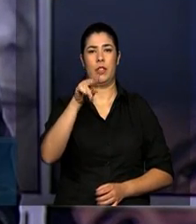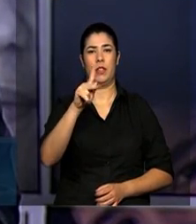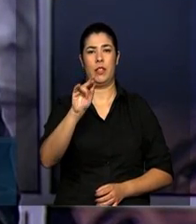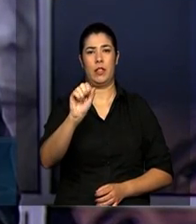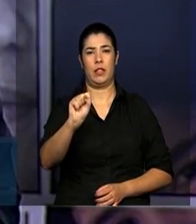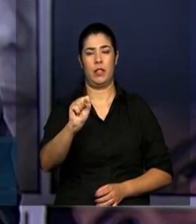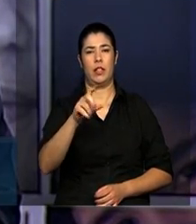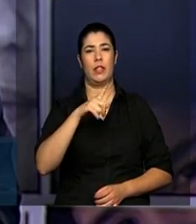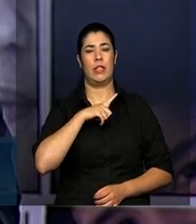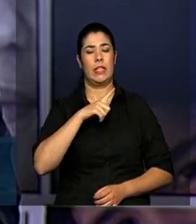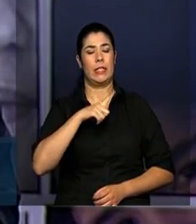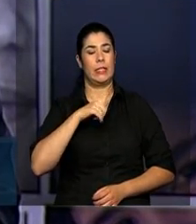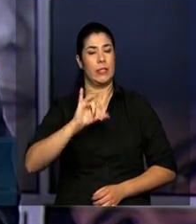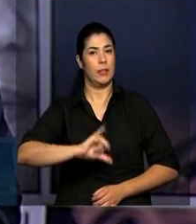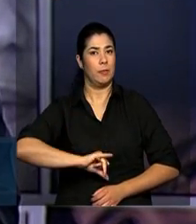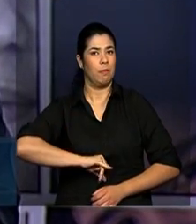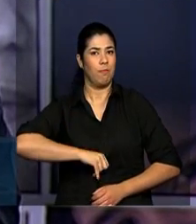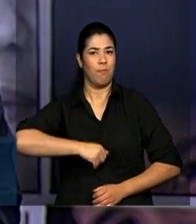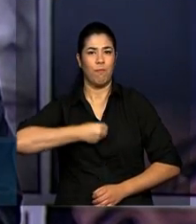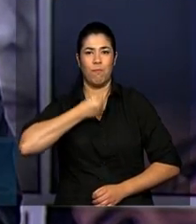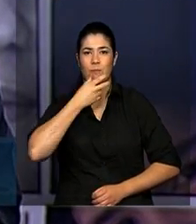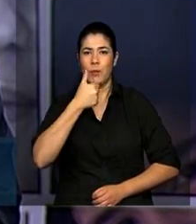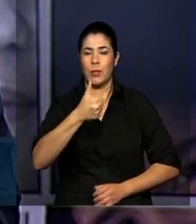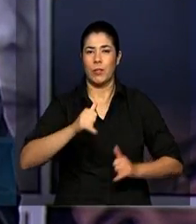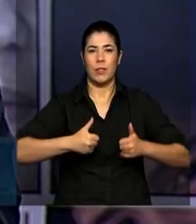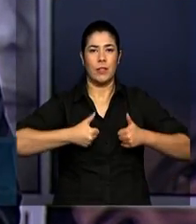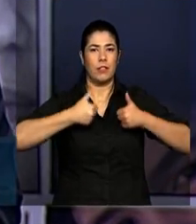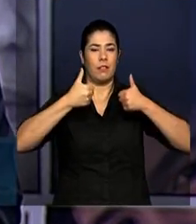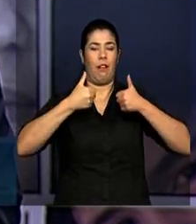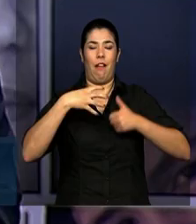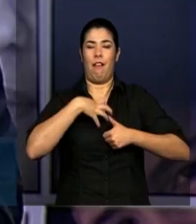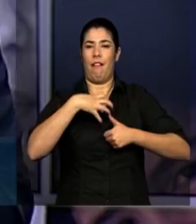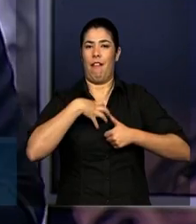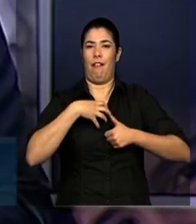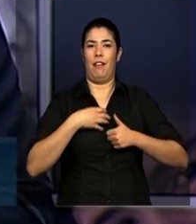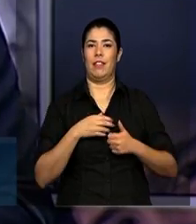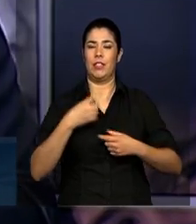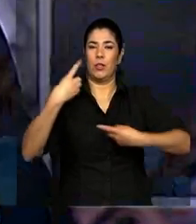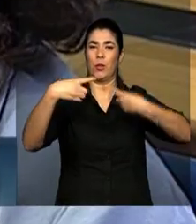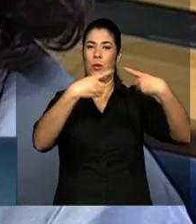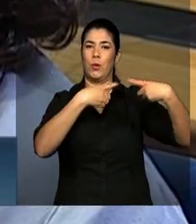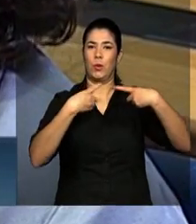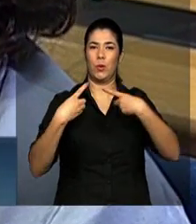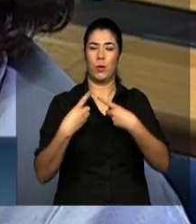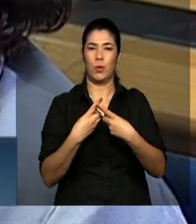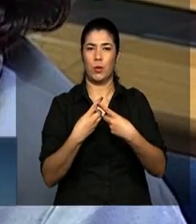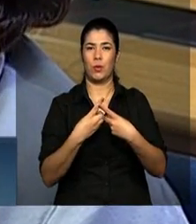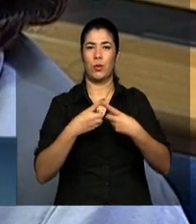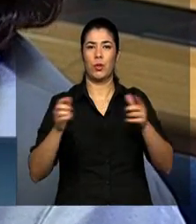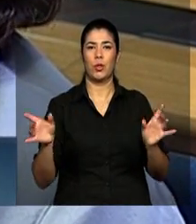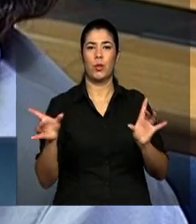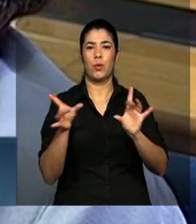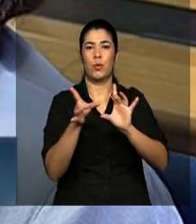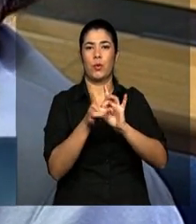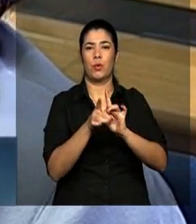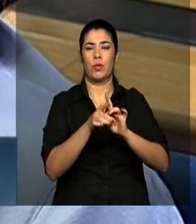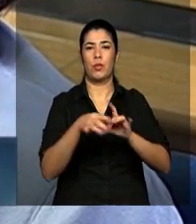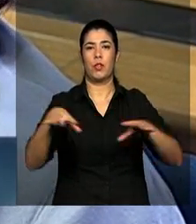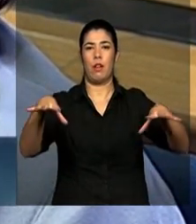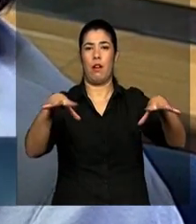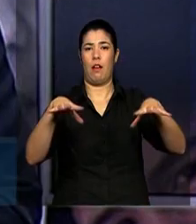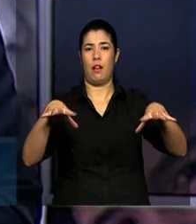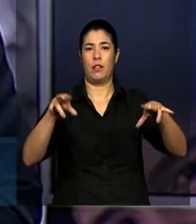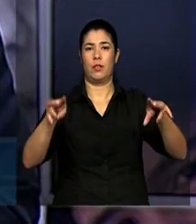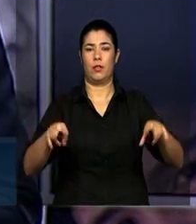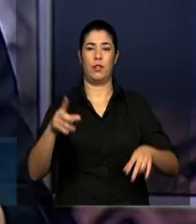orgulho de trabalhar com vocês e discutir e aproximar duas áreas tão distantes, a segurança